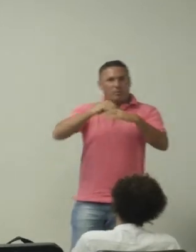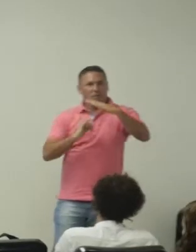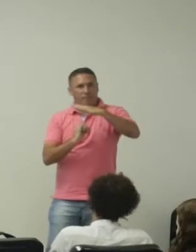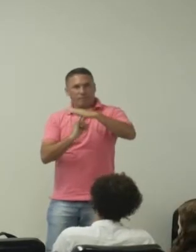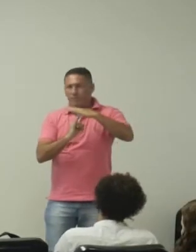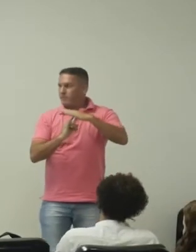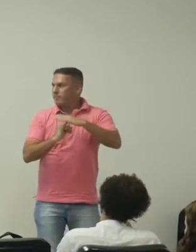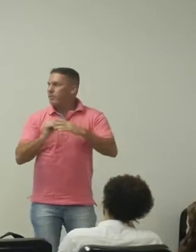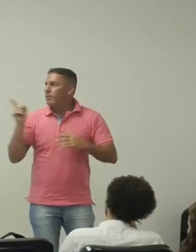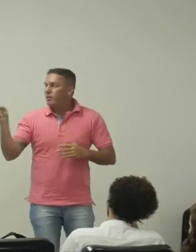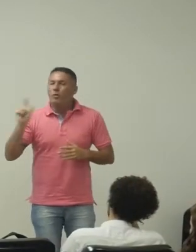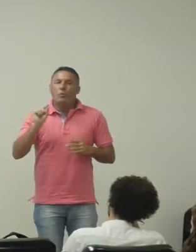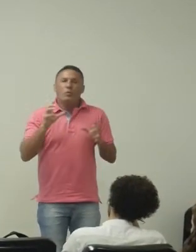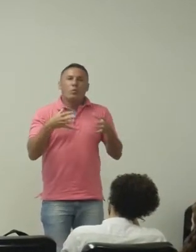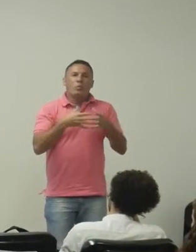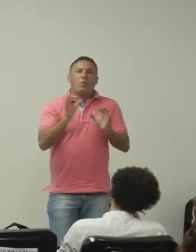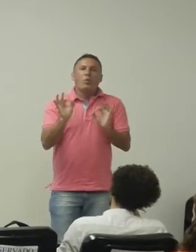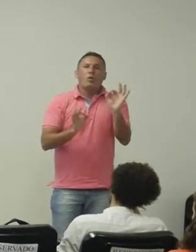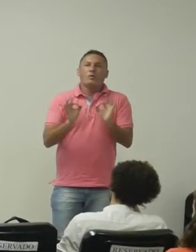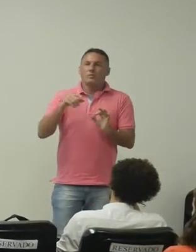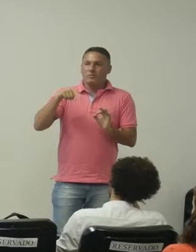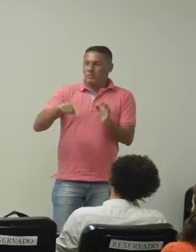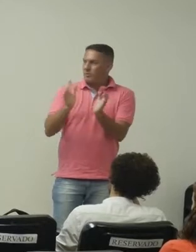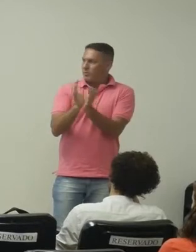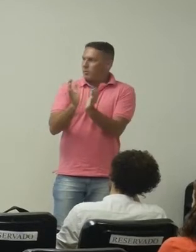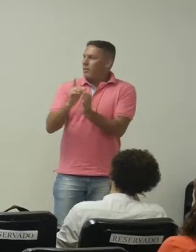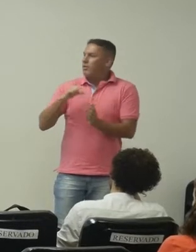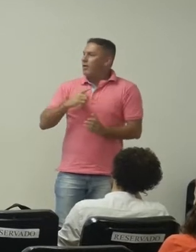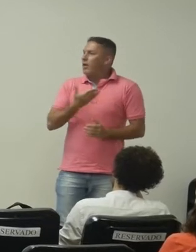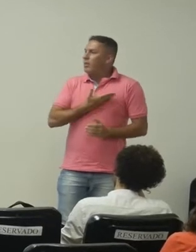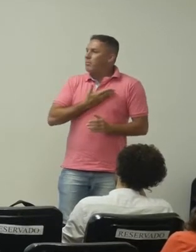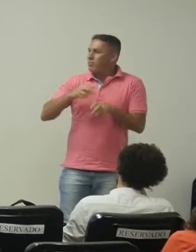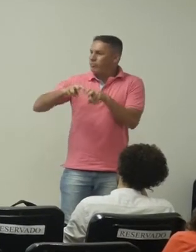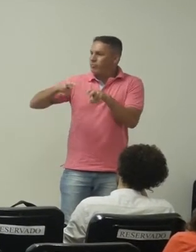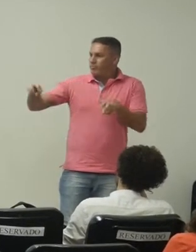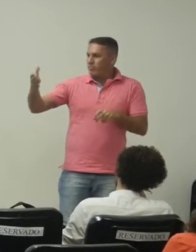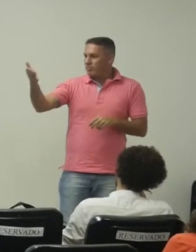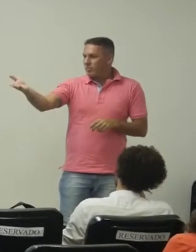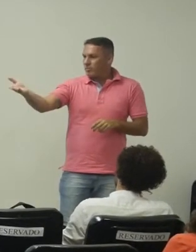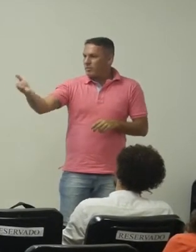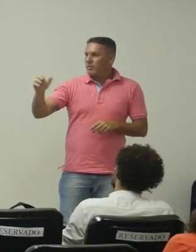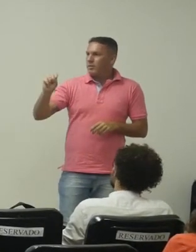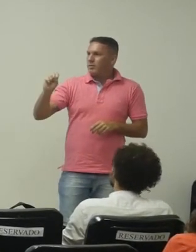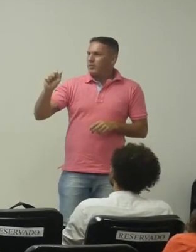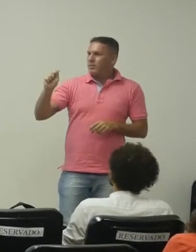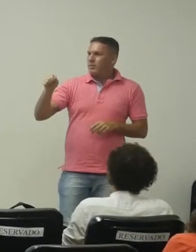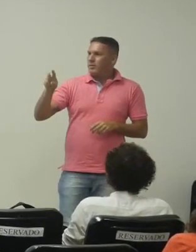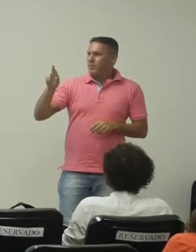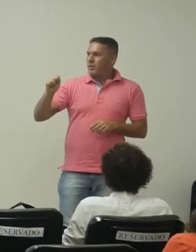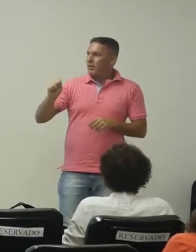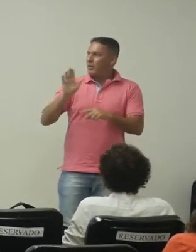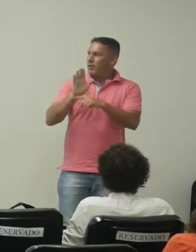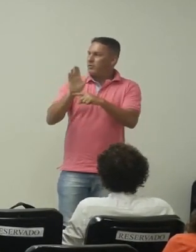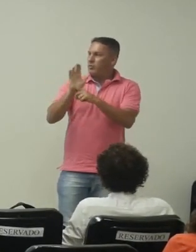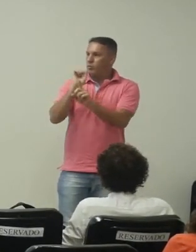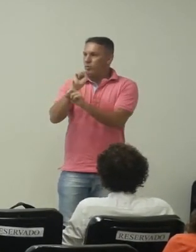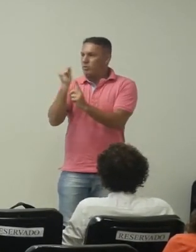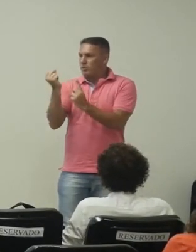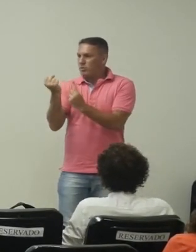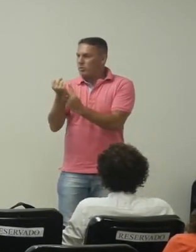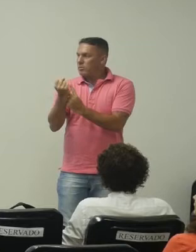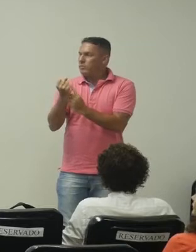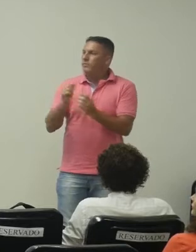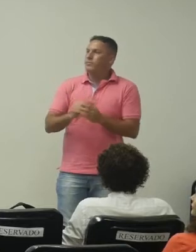equipe organizadora desse evento. Estou aqui com as minhas colegas da coordenadoria, Sandra, assistente social, e a